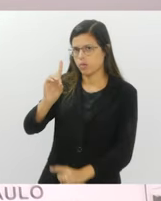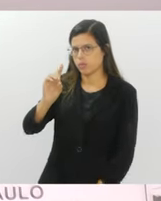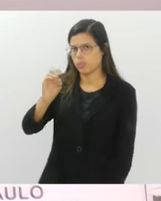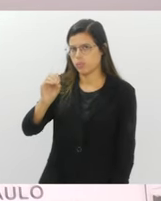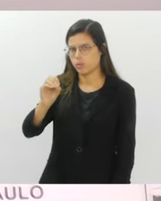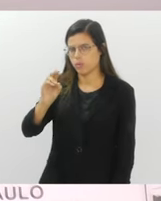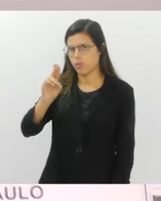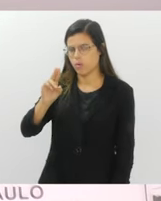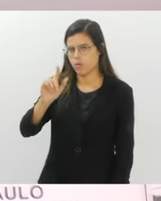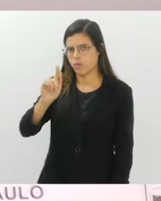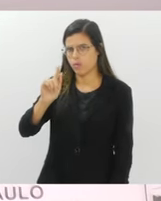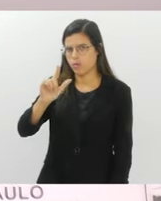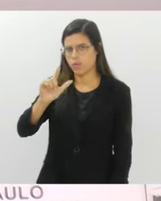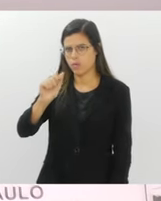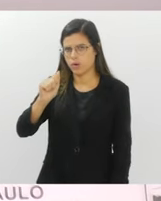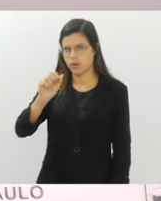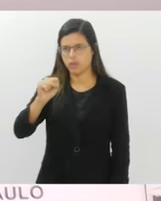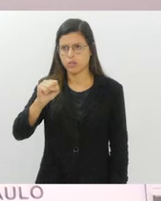Douglas?